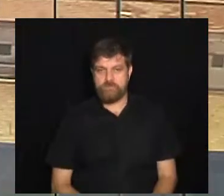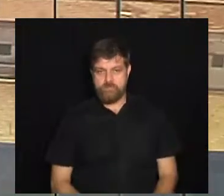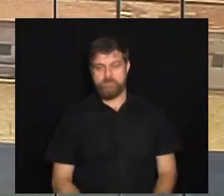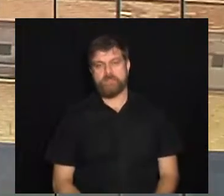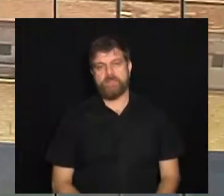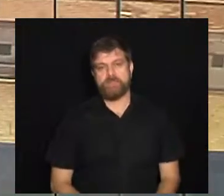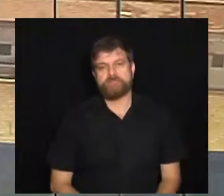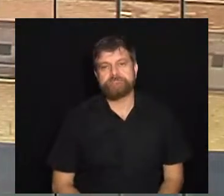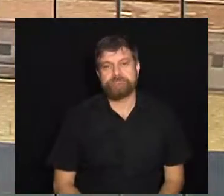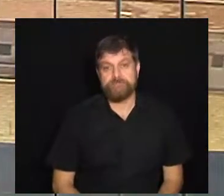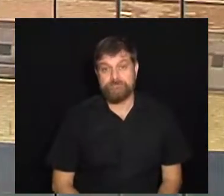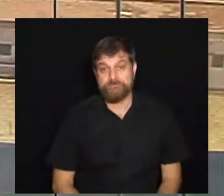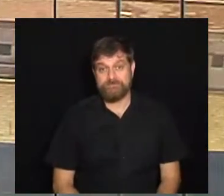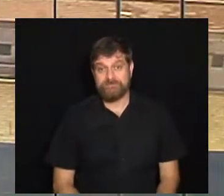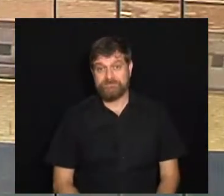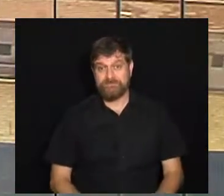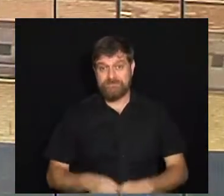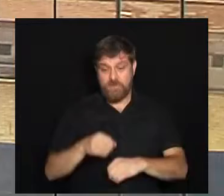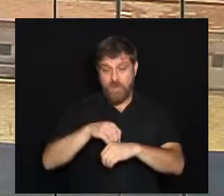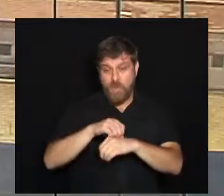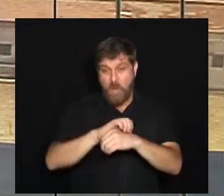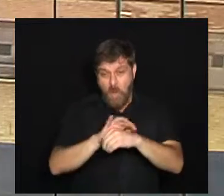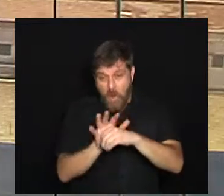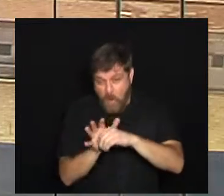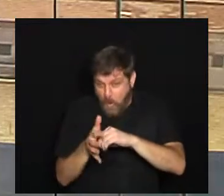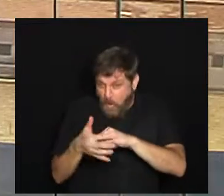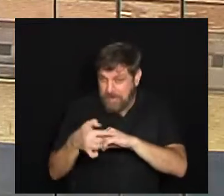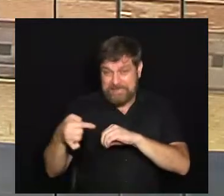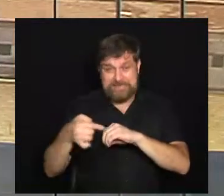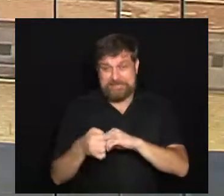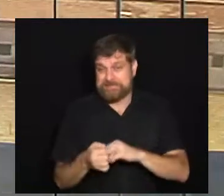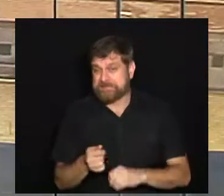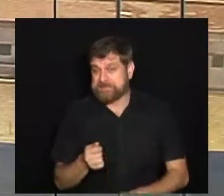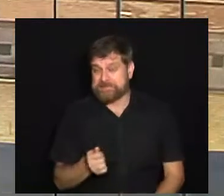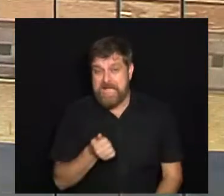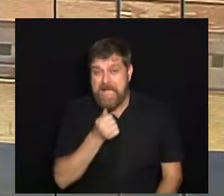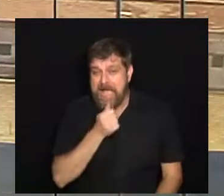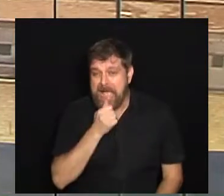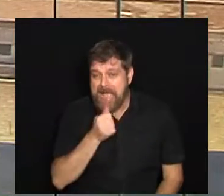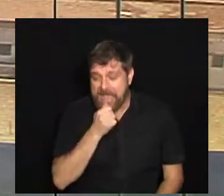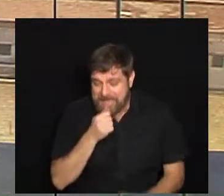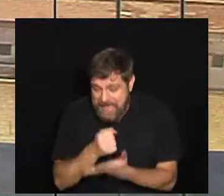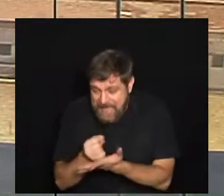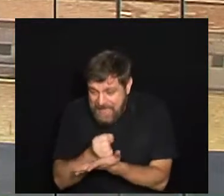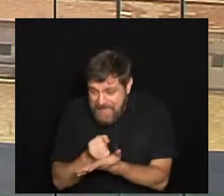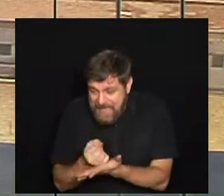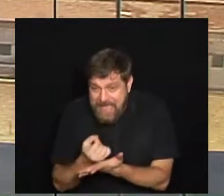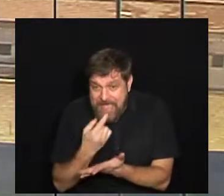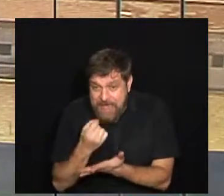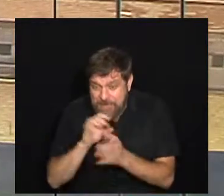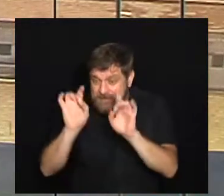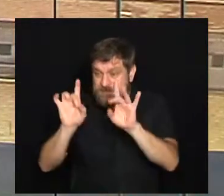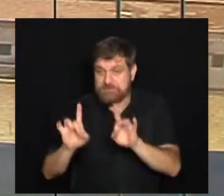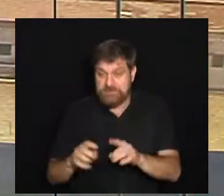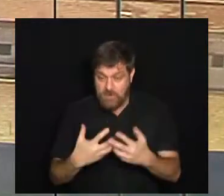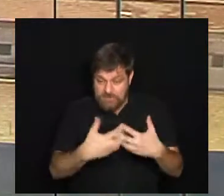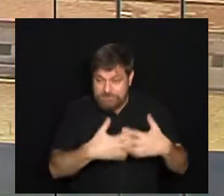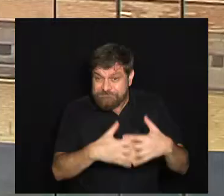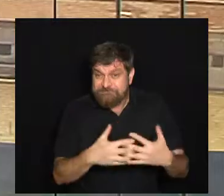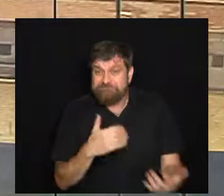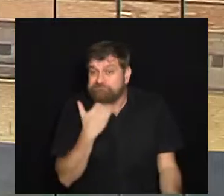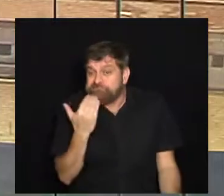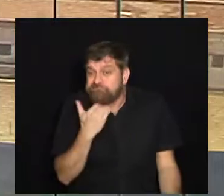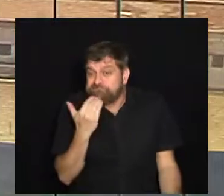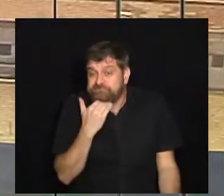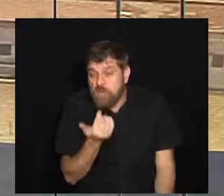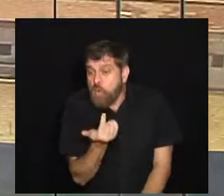ajuda o seu corpo a superar aquilo ali com o convite 19 não tem ainda nenhum antiviral que tenha demonstrado eficácia então